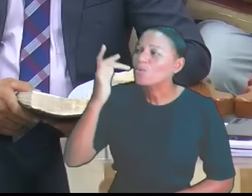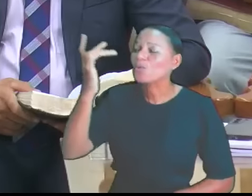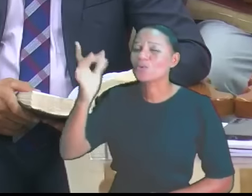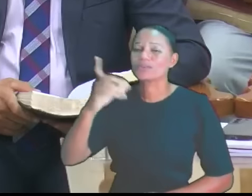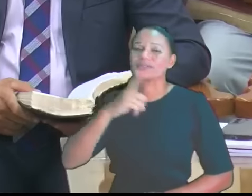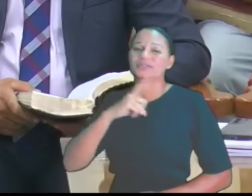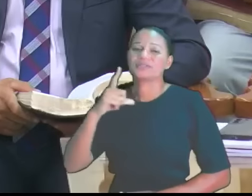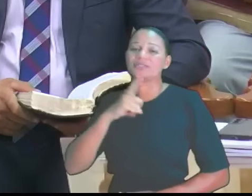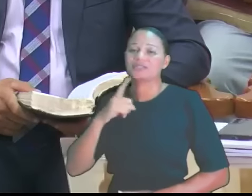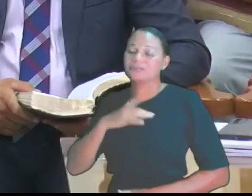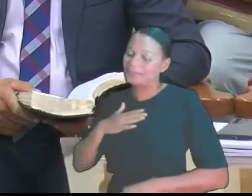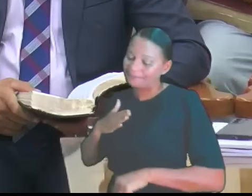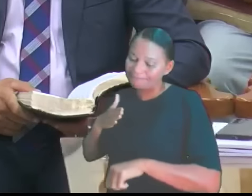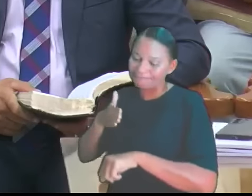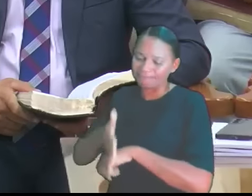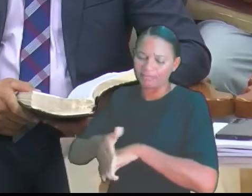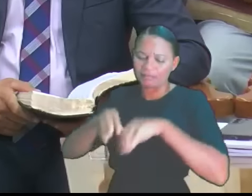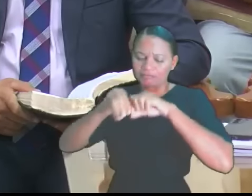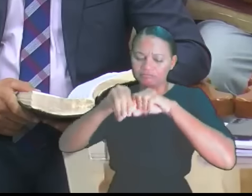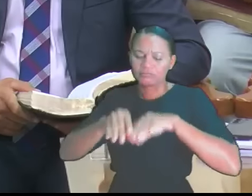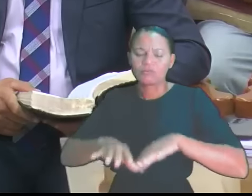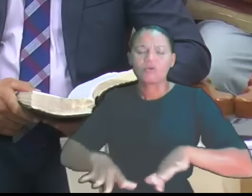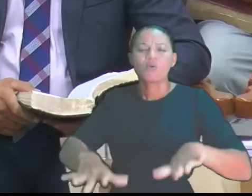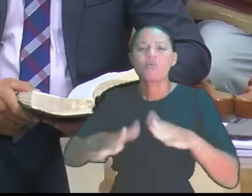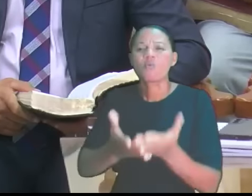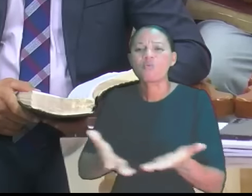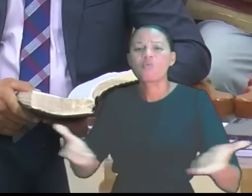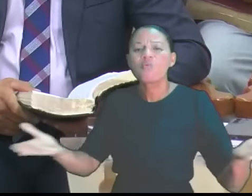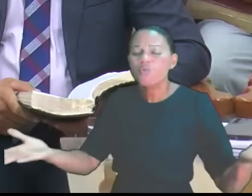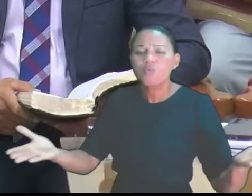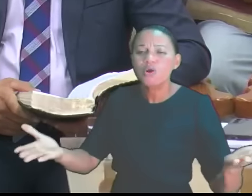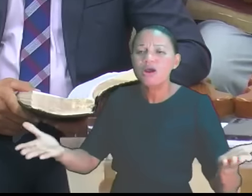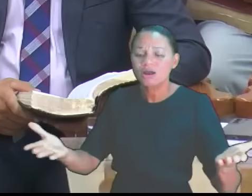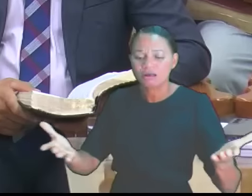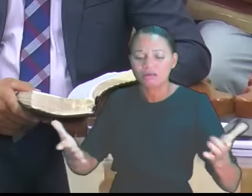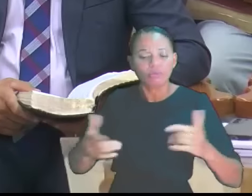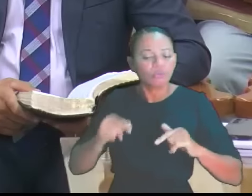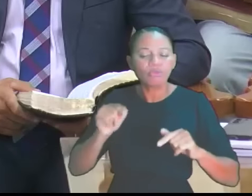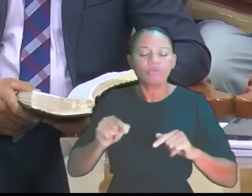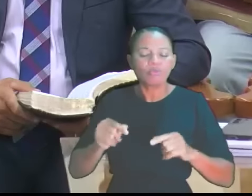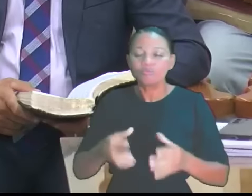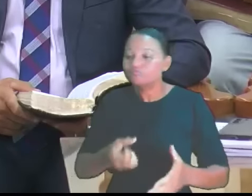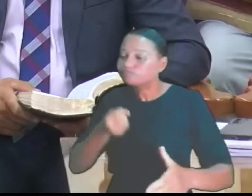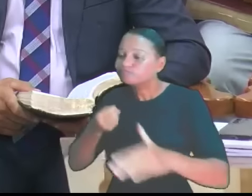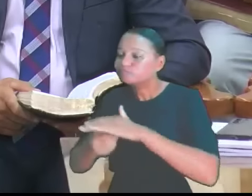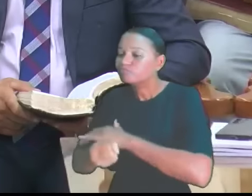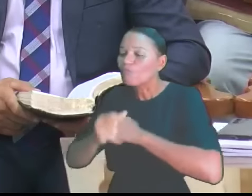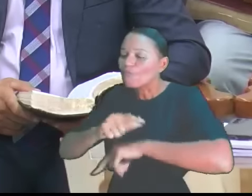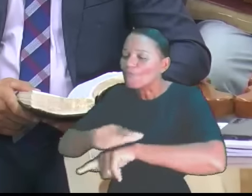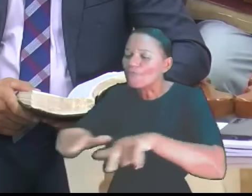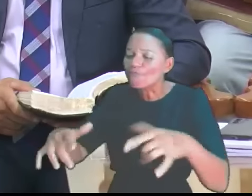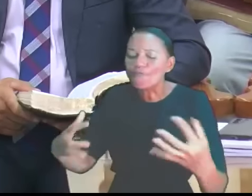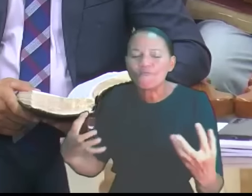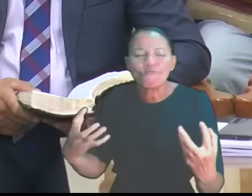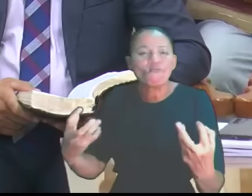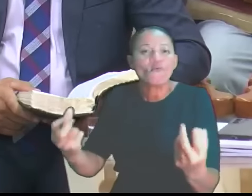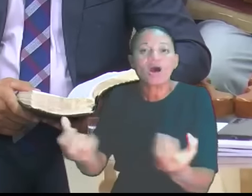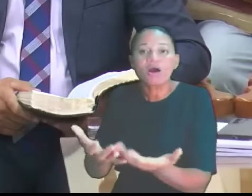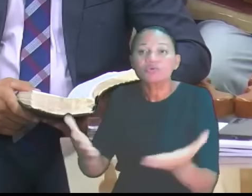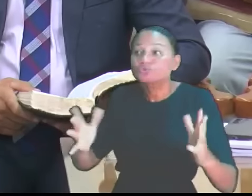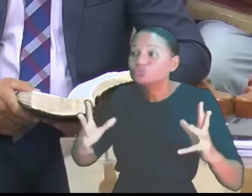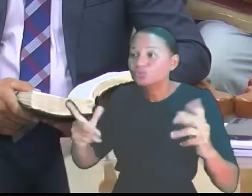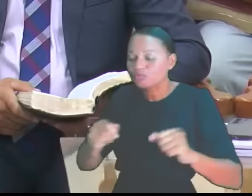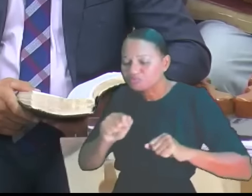quando entrasse na terra. Deus pega eles e coloca no deserto. Toda aquela congregação. Deus botou